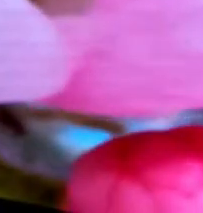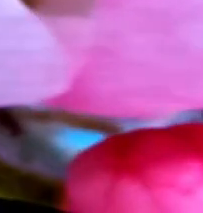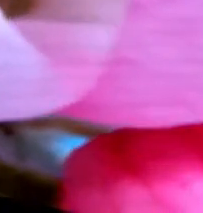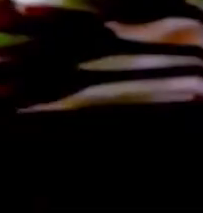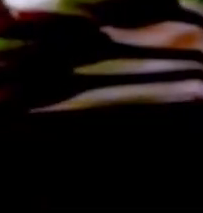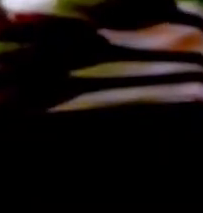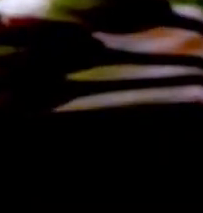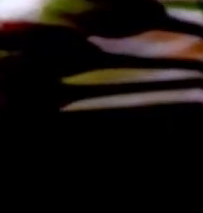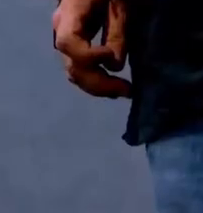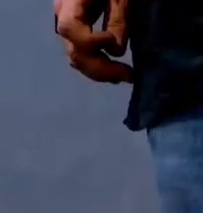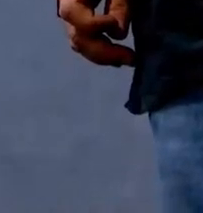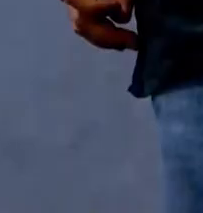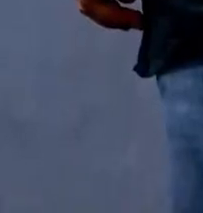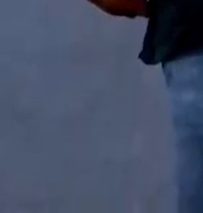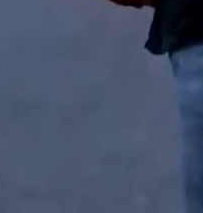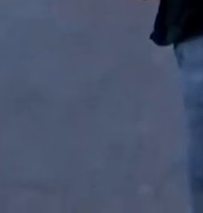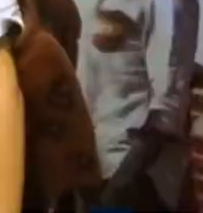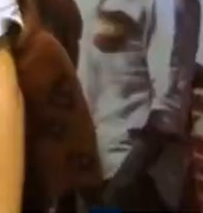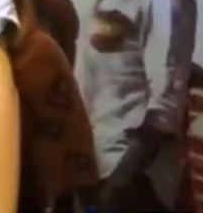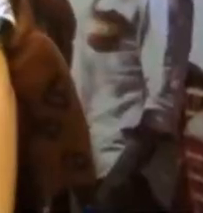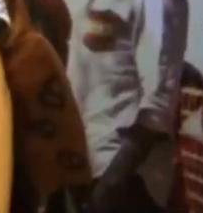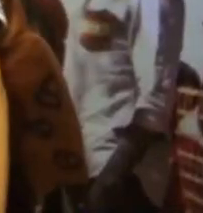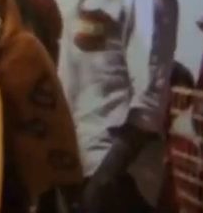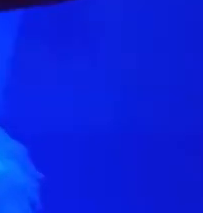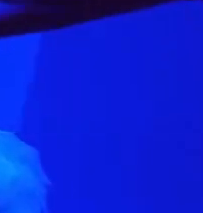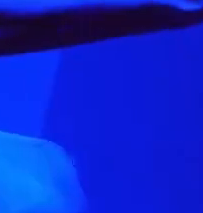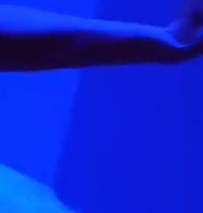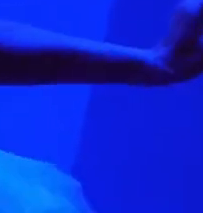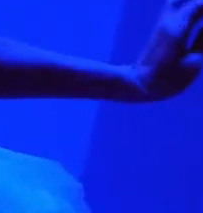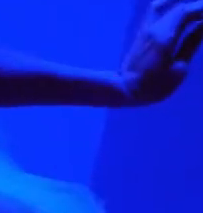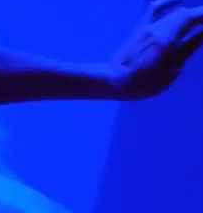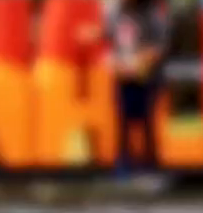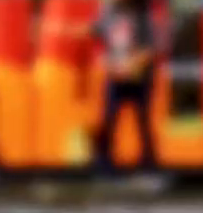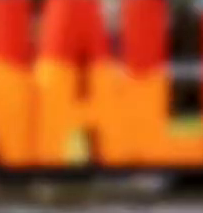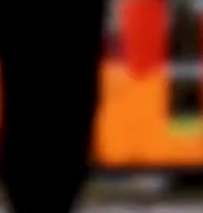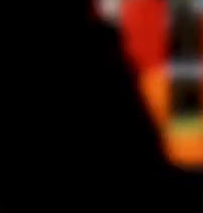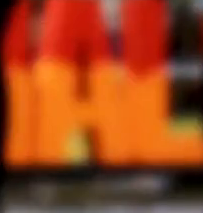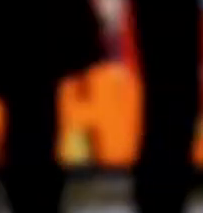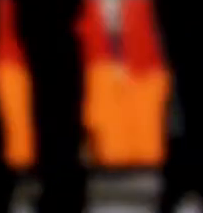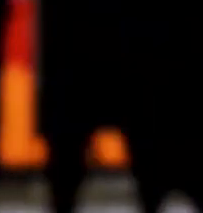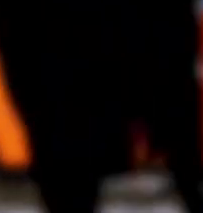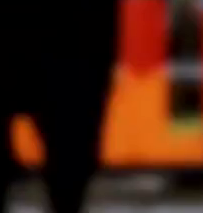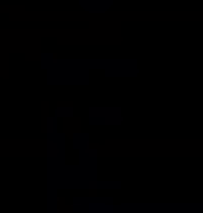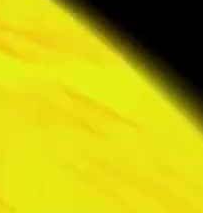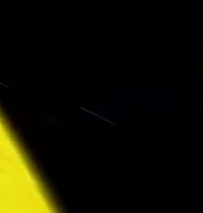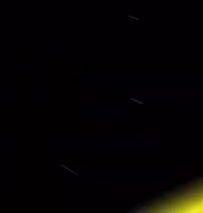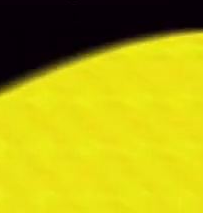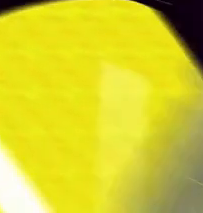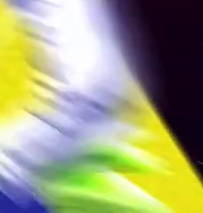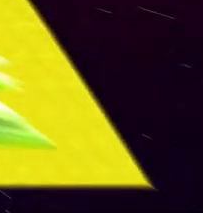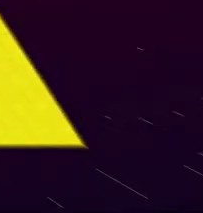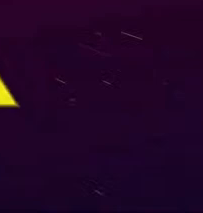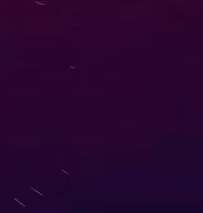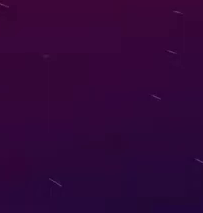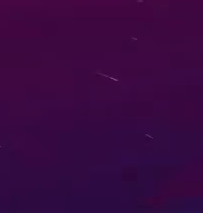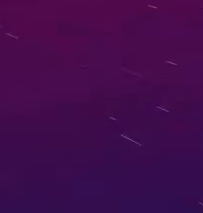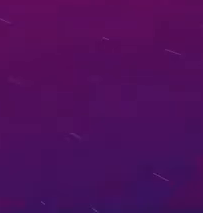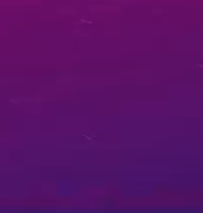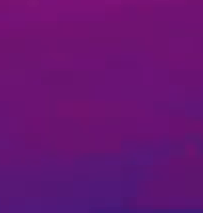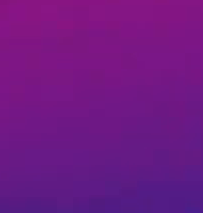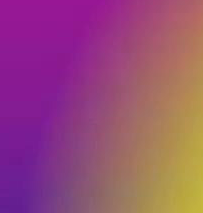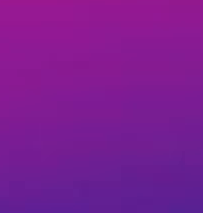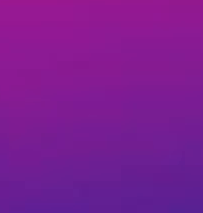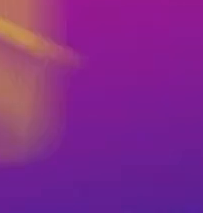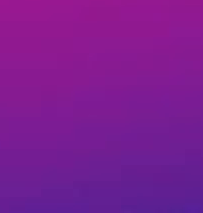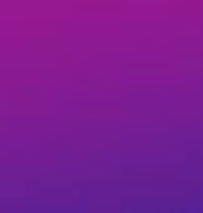a edição especial de 40 anos da Bienal viu ir avançar Suas Emoções Bienal do Livro